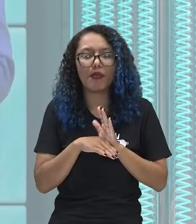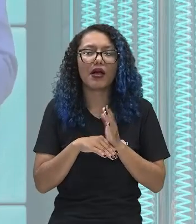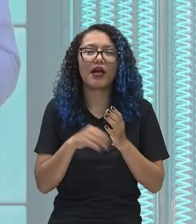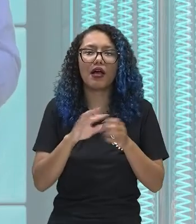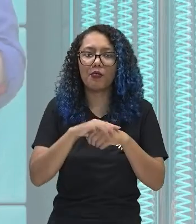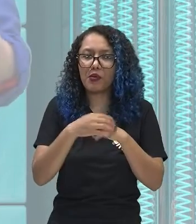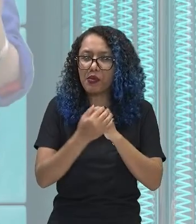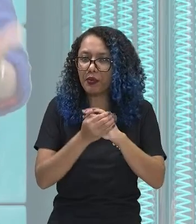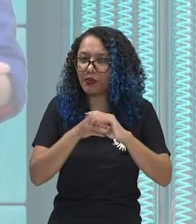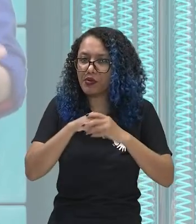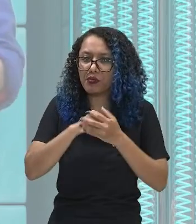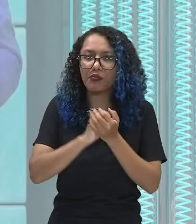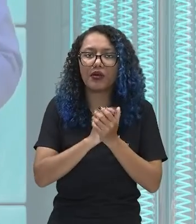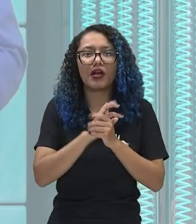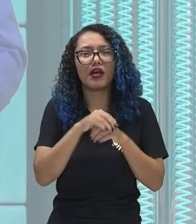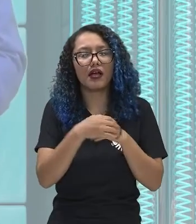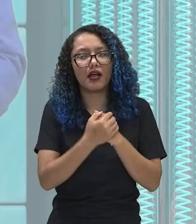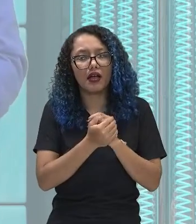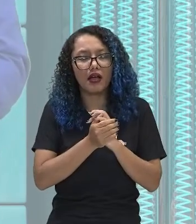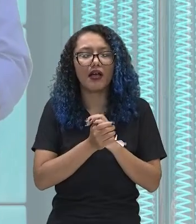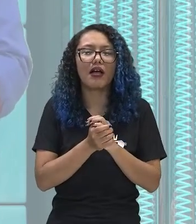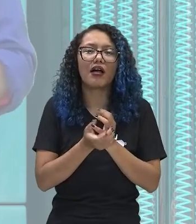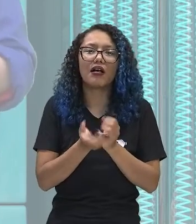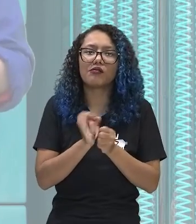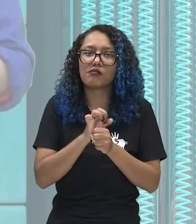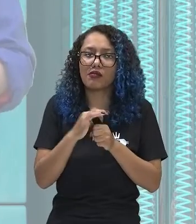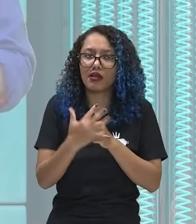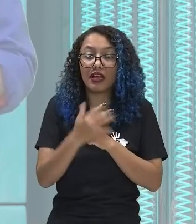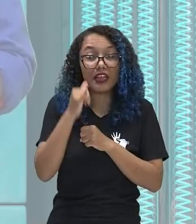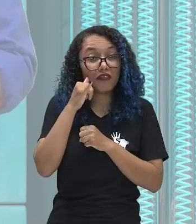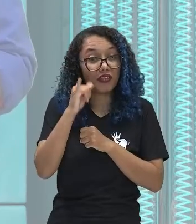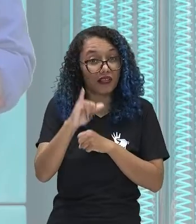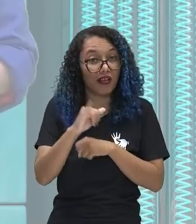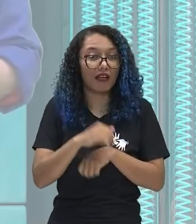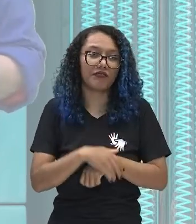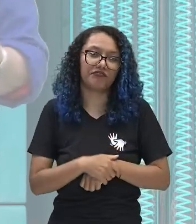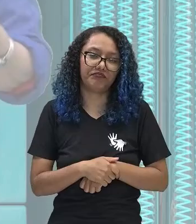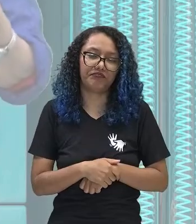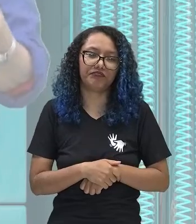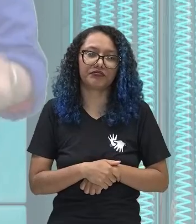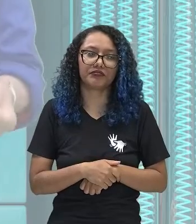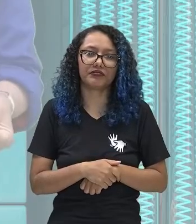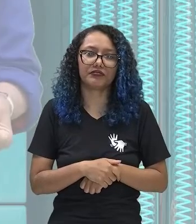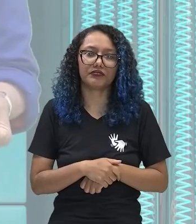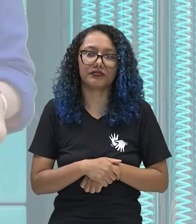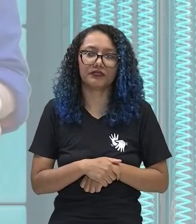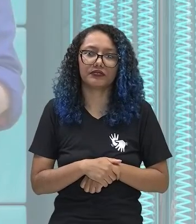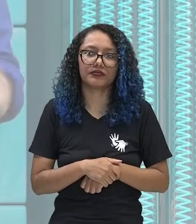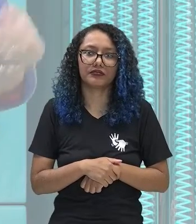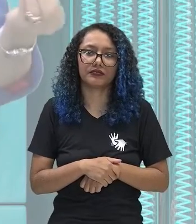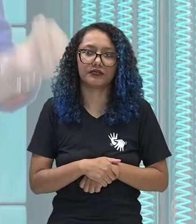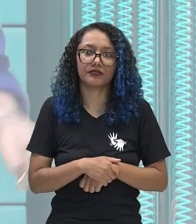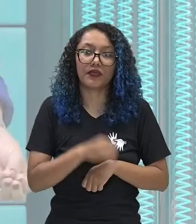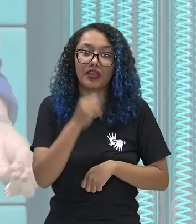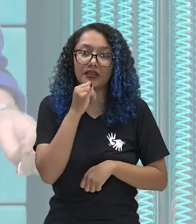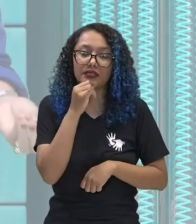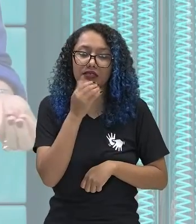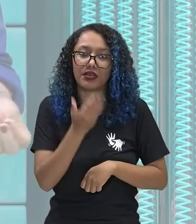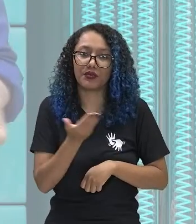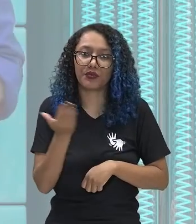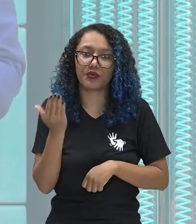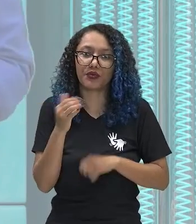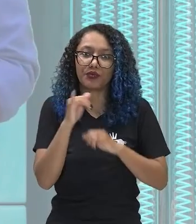mãos para que, né, não transmita a Covid-19. Então, você tem aqui um exemplo de